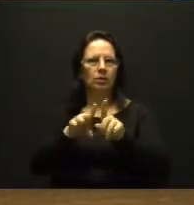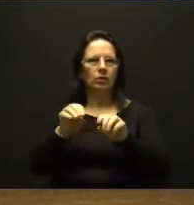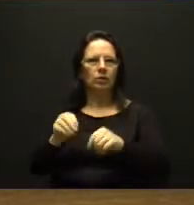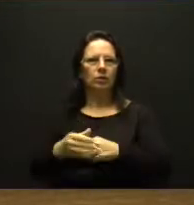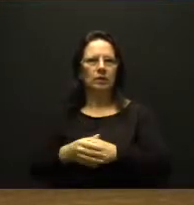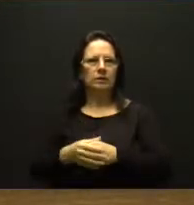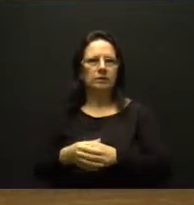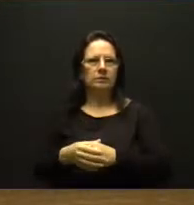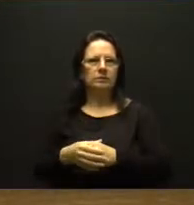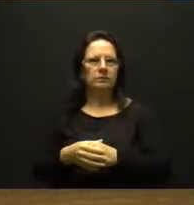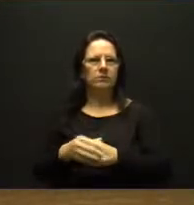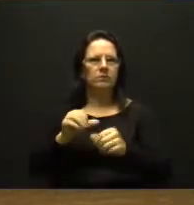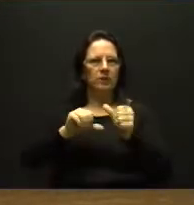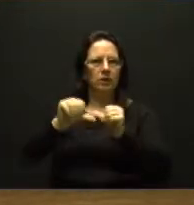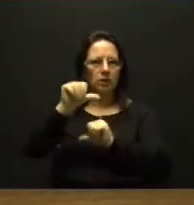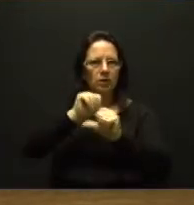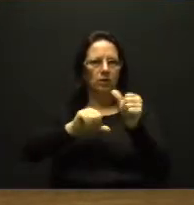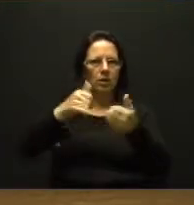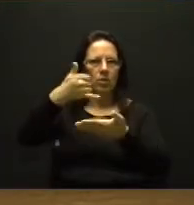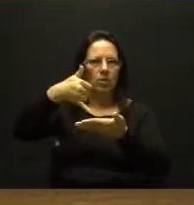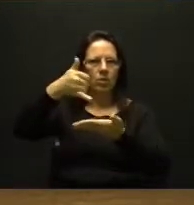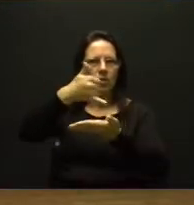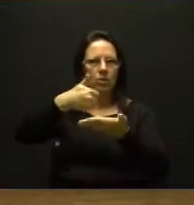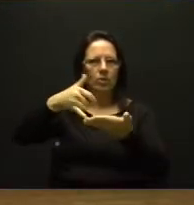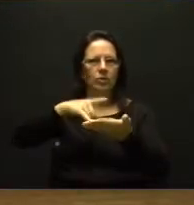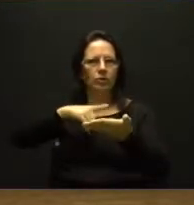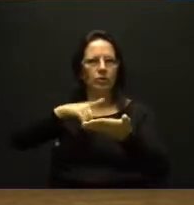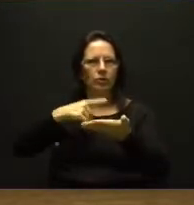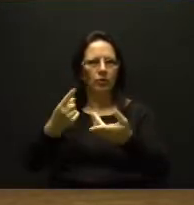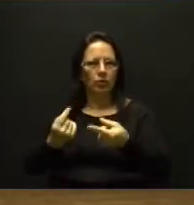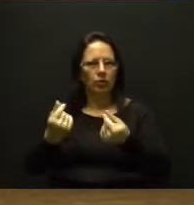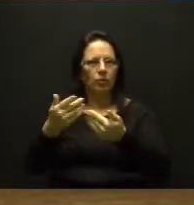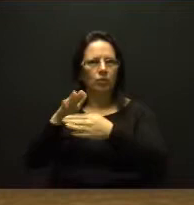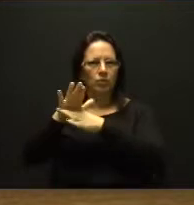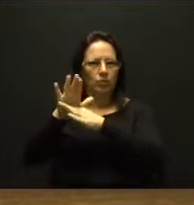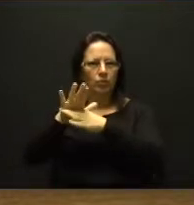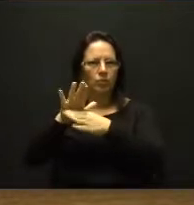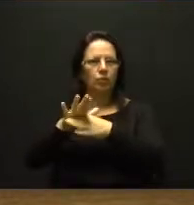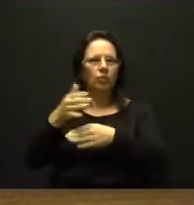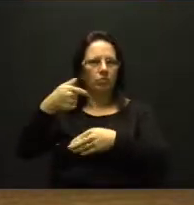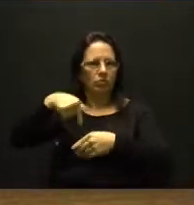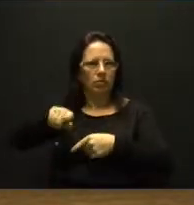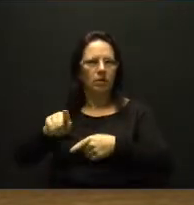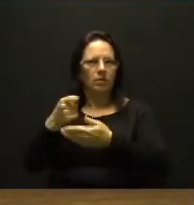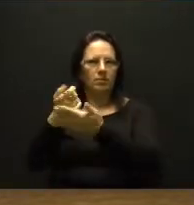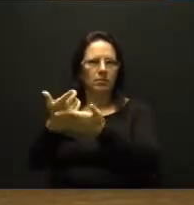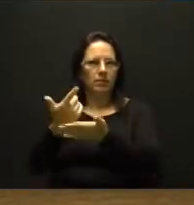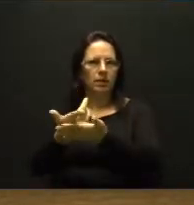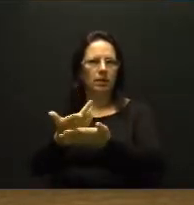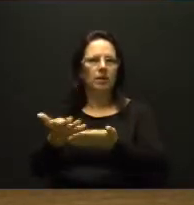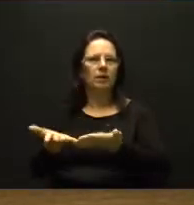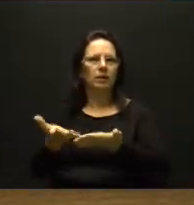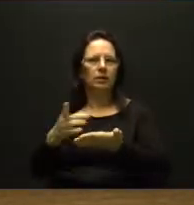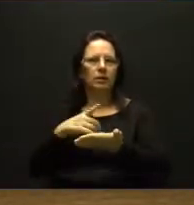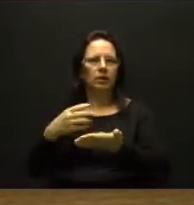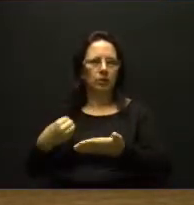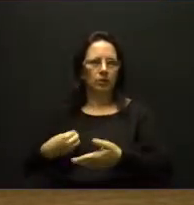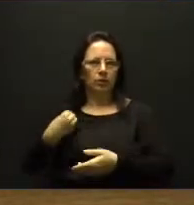vai trocar o óleo quando tiver o dinheiro e paga e